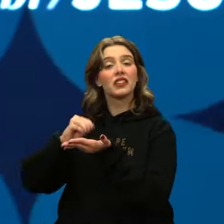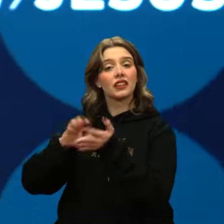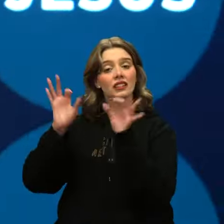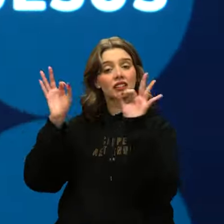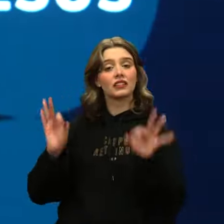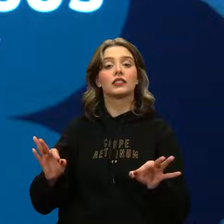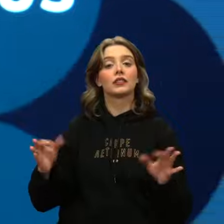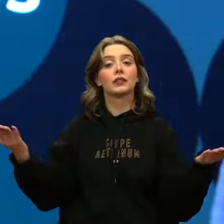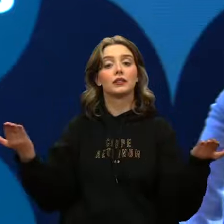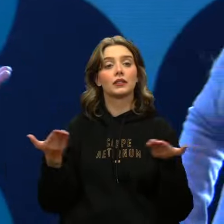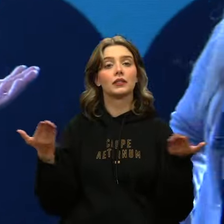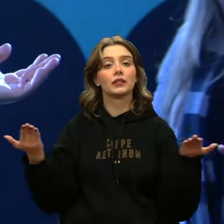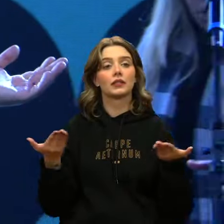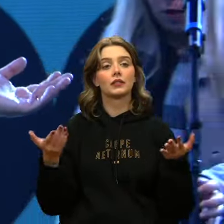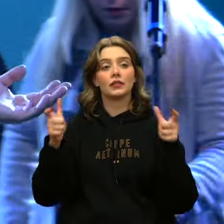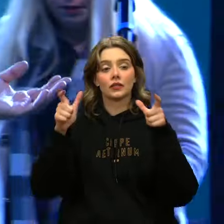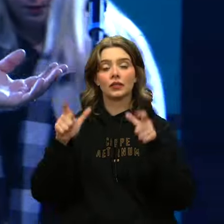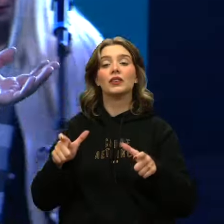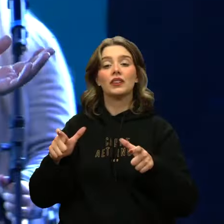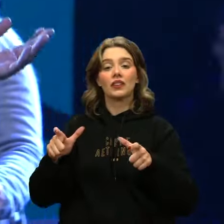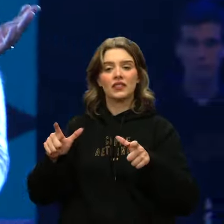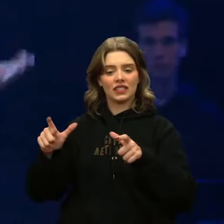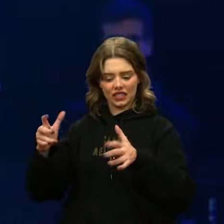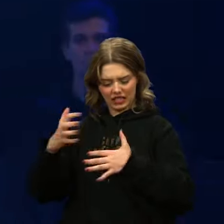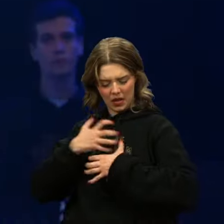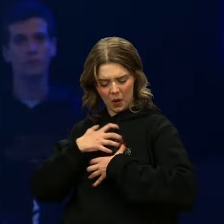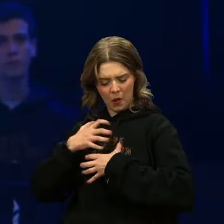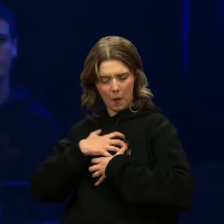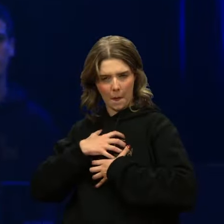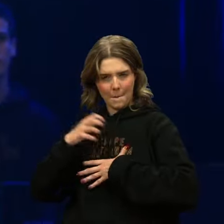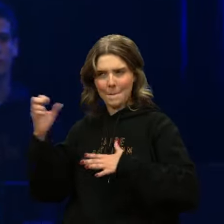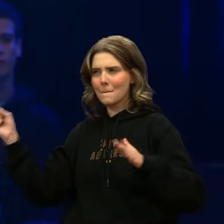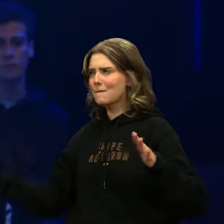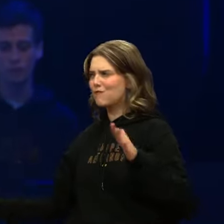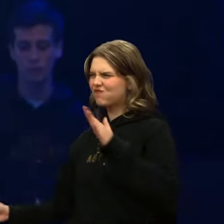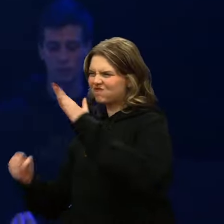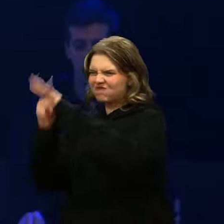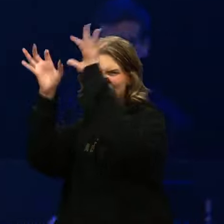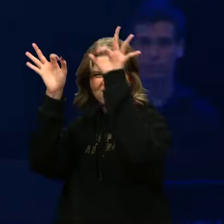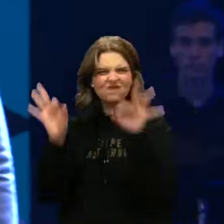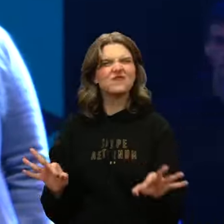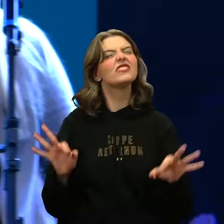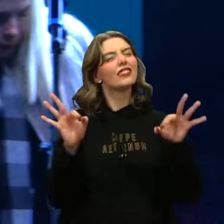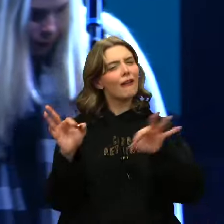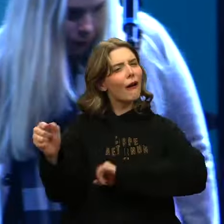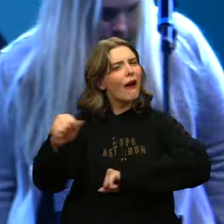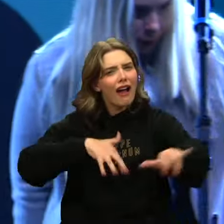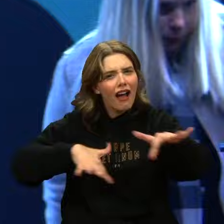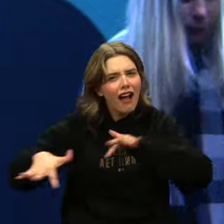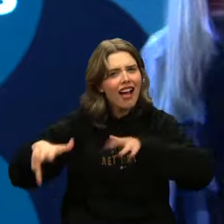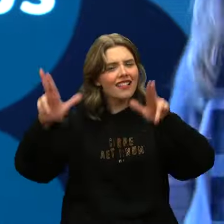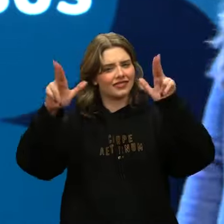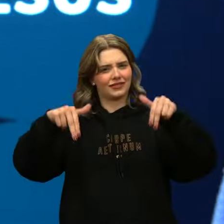para que hoje, no lugar disso, você saia daqui cheio de certezas, certezas